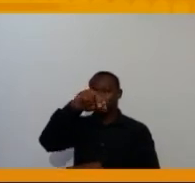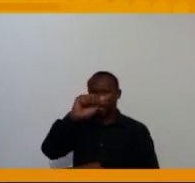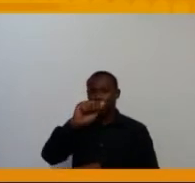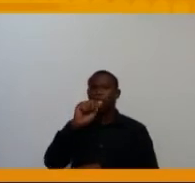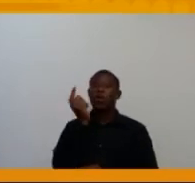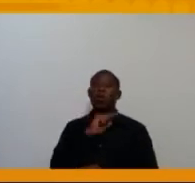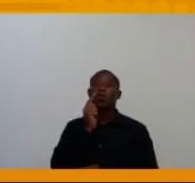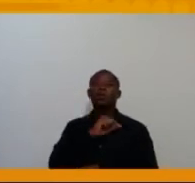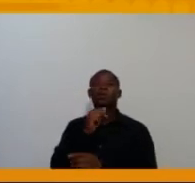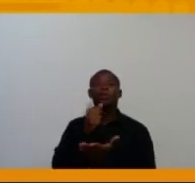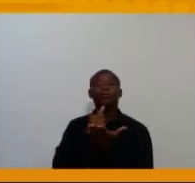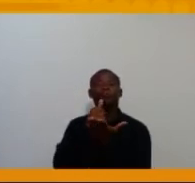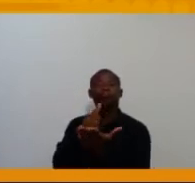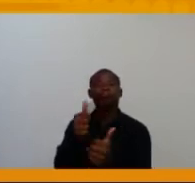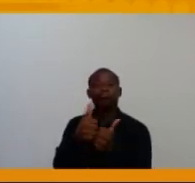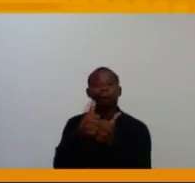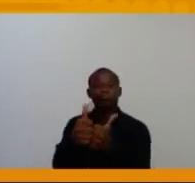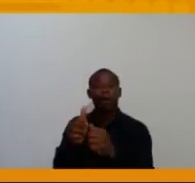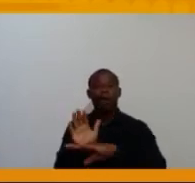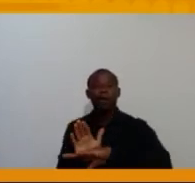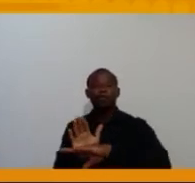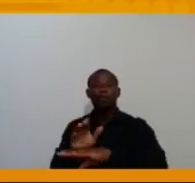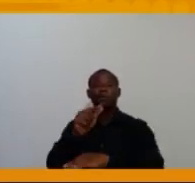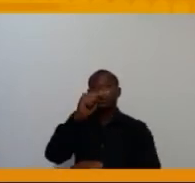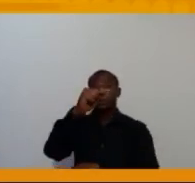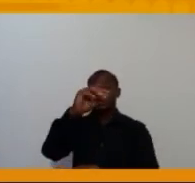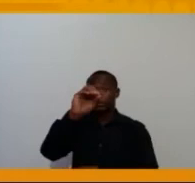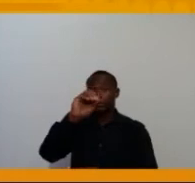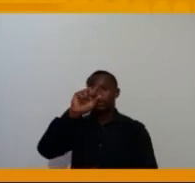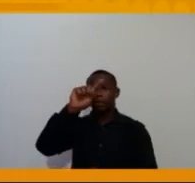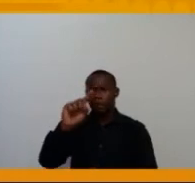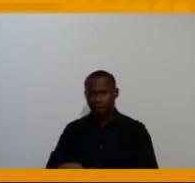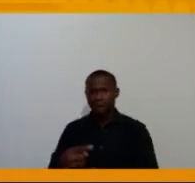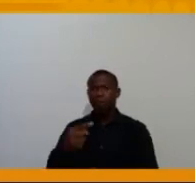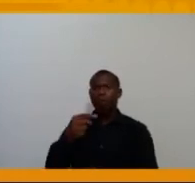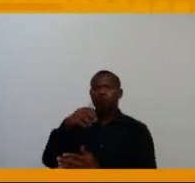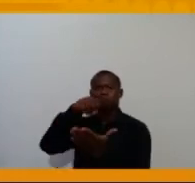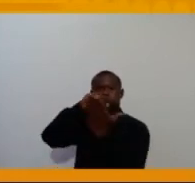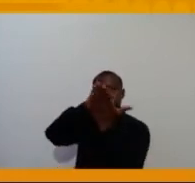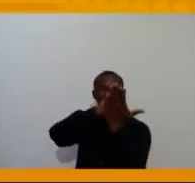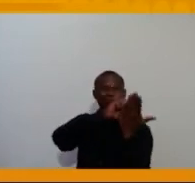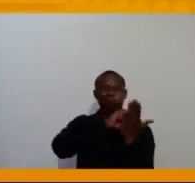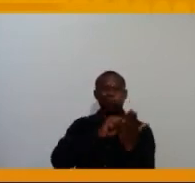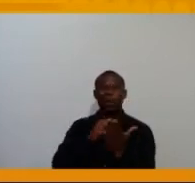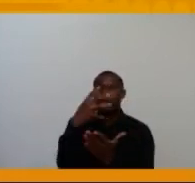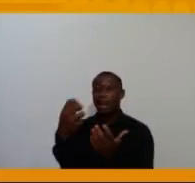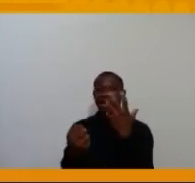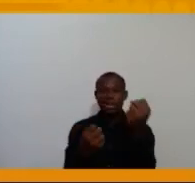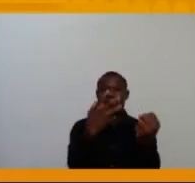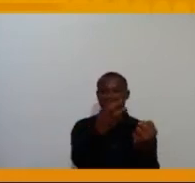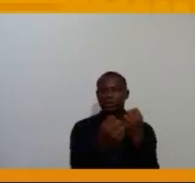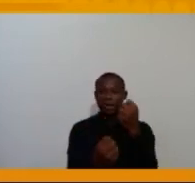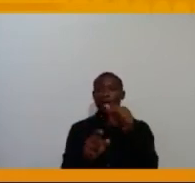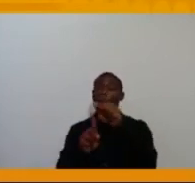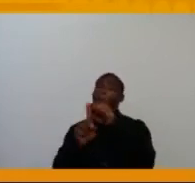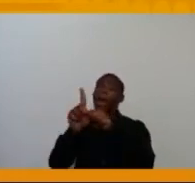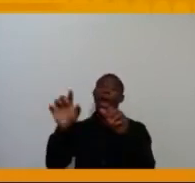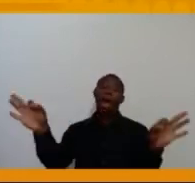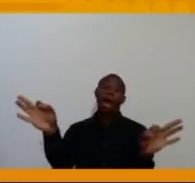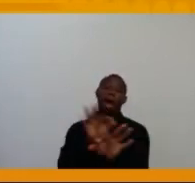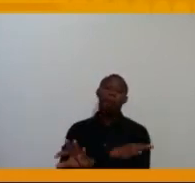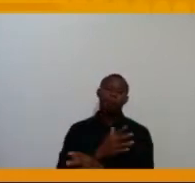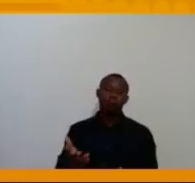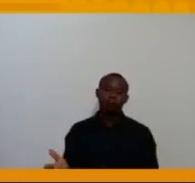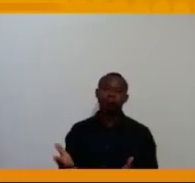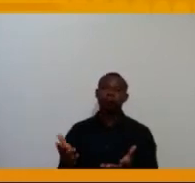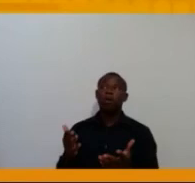maio. A gente abriu as 70 mil vagas gratuitas e elas foram consumidas em um mês. O que mostrou que